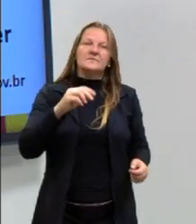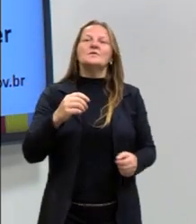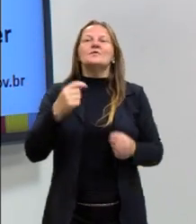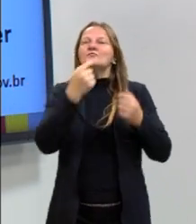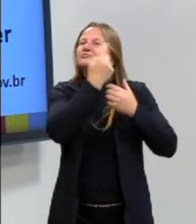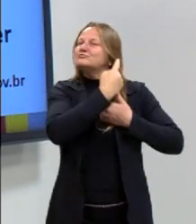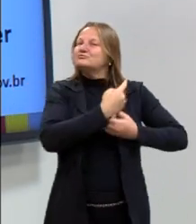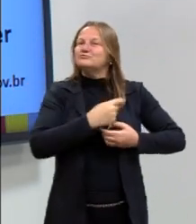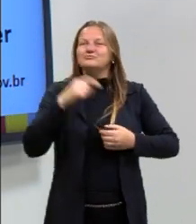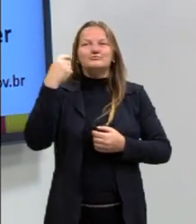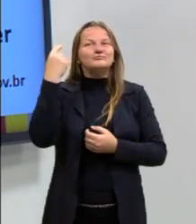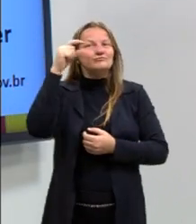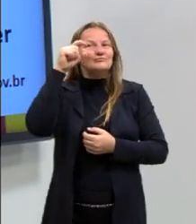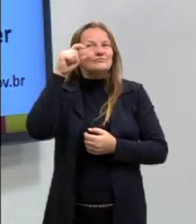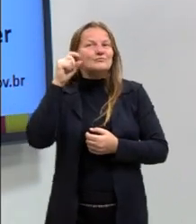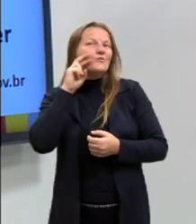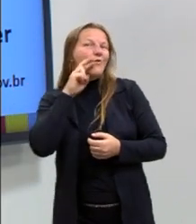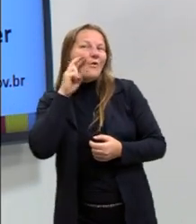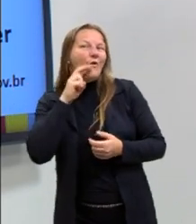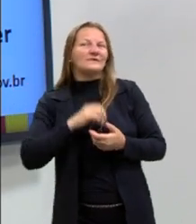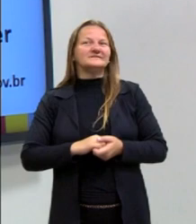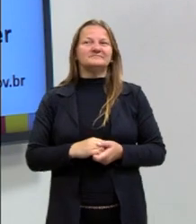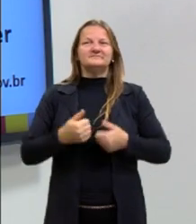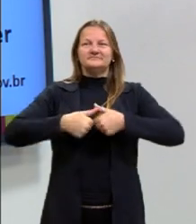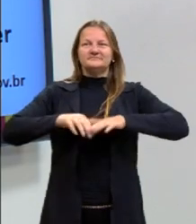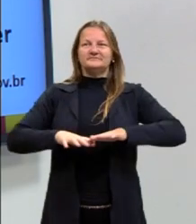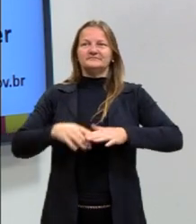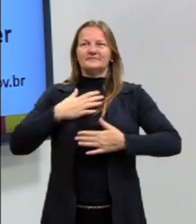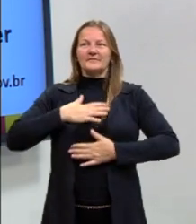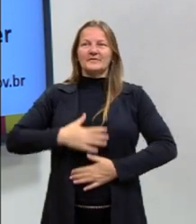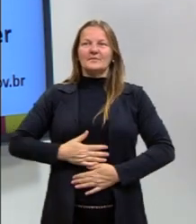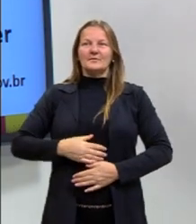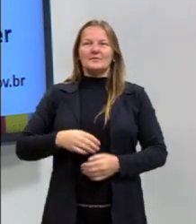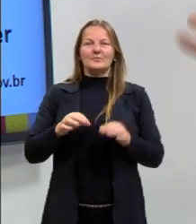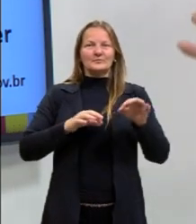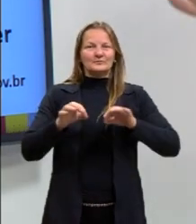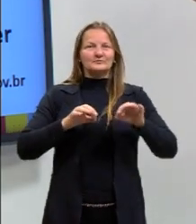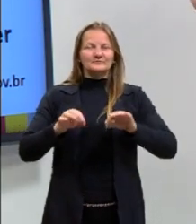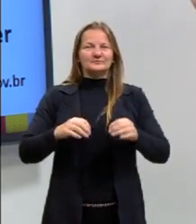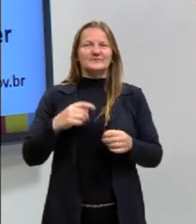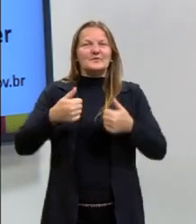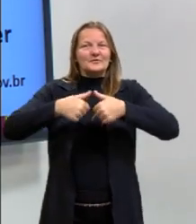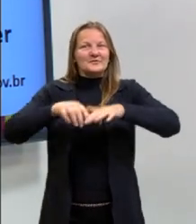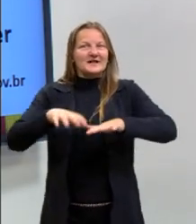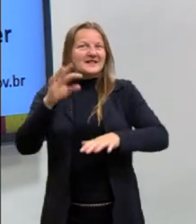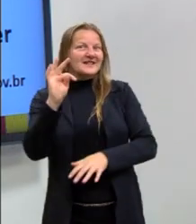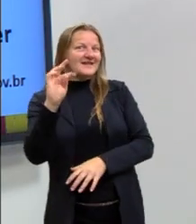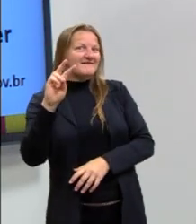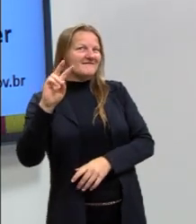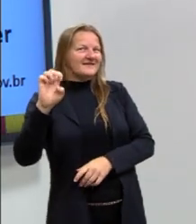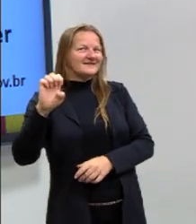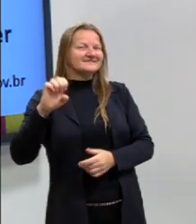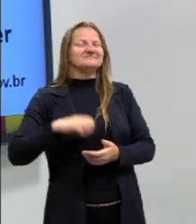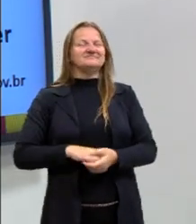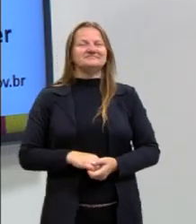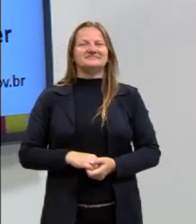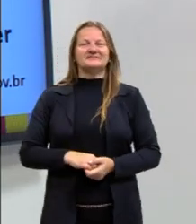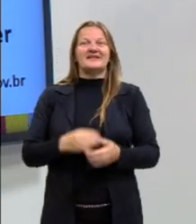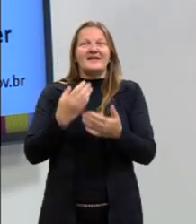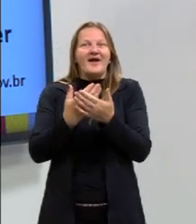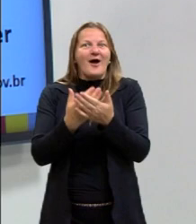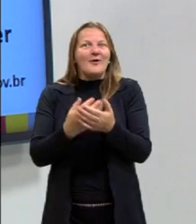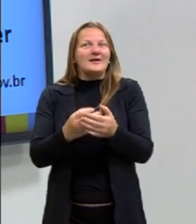cacheados coloridos aí de Rosa tô aqui com a camiseta do projeto nos estúdios da TV para essa aula